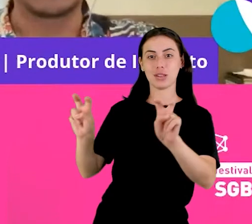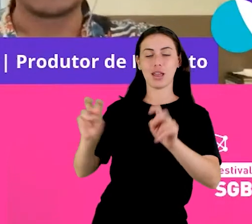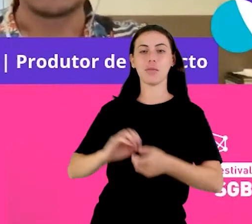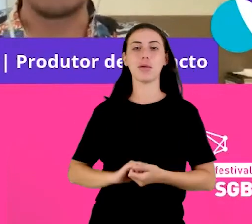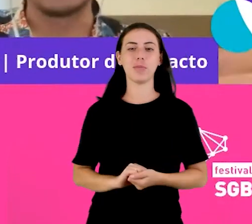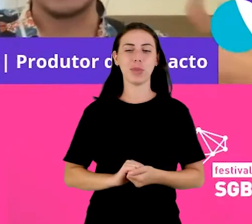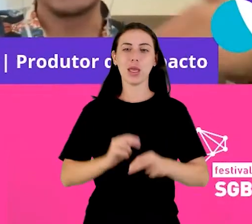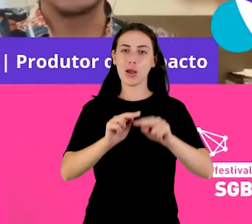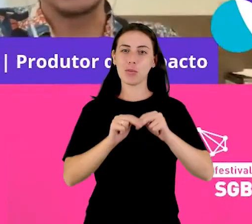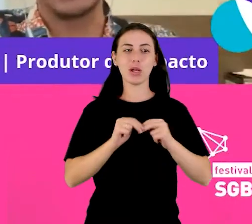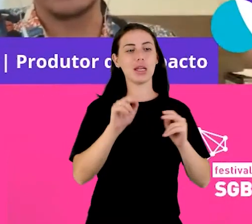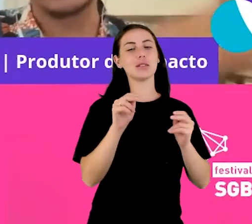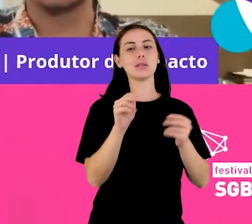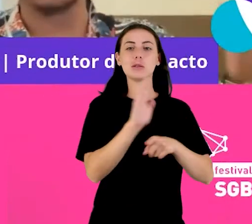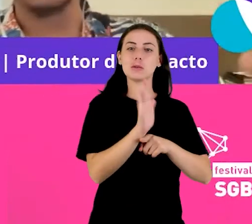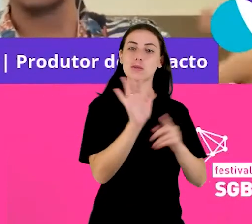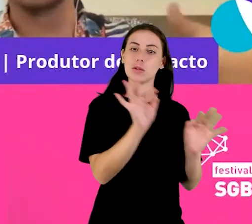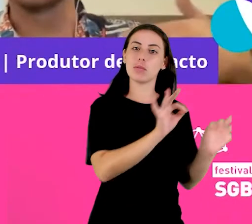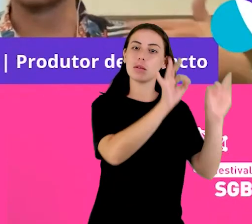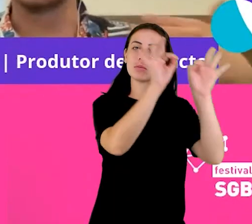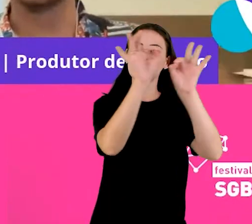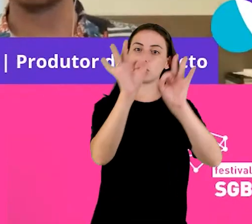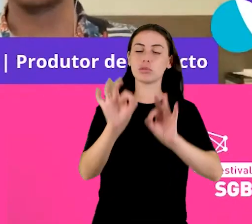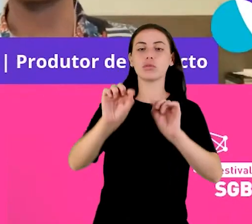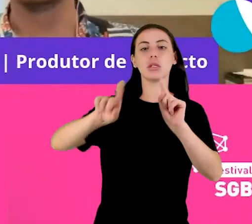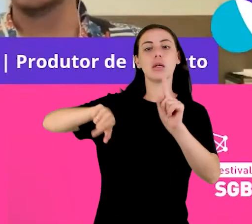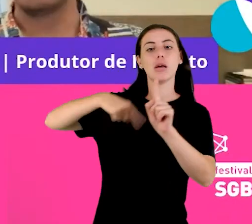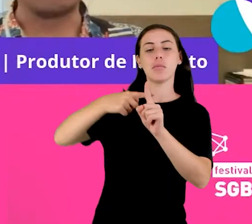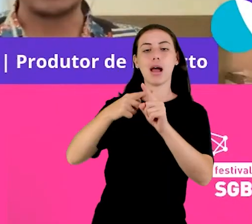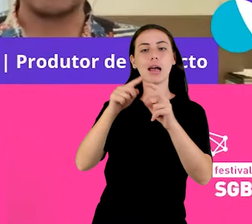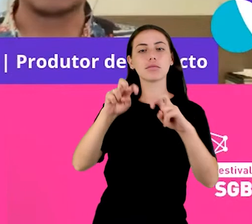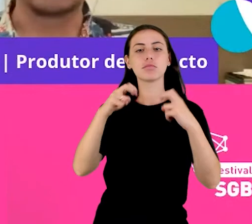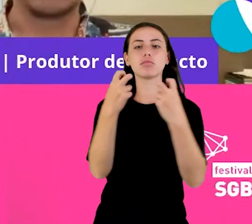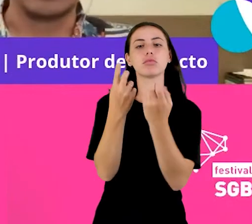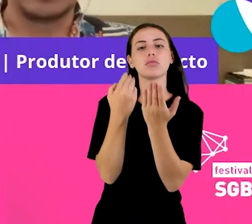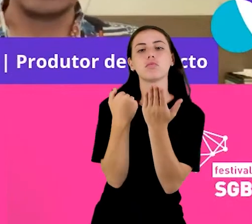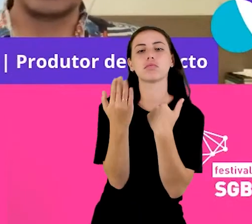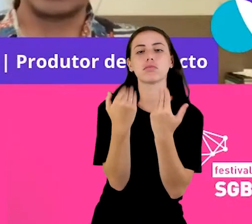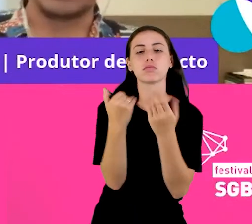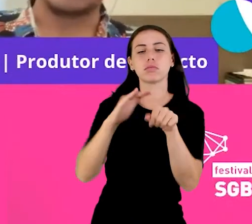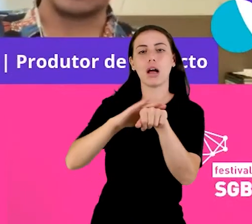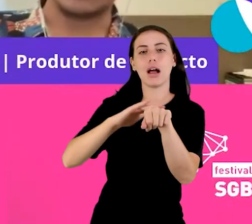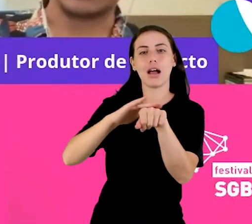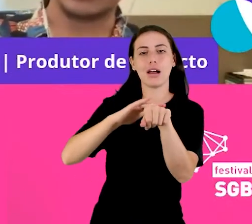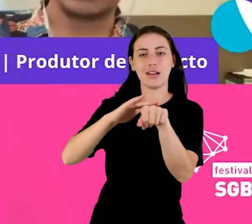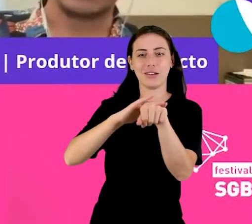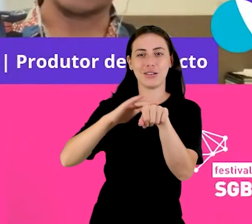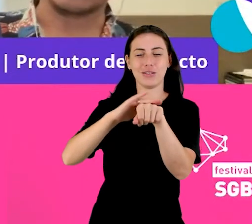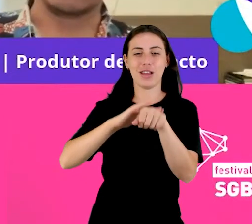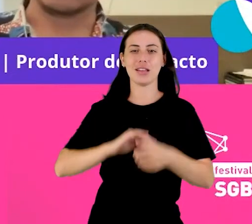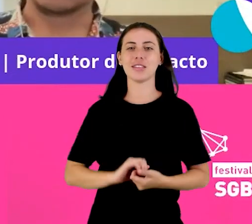visibilidade, porque aí a gente incentiva e ativa exibições seguidas de conversa em qualquer espaço. Essa estratégia